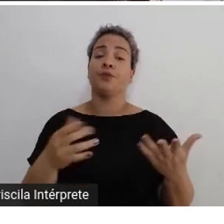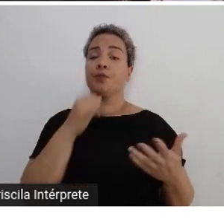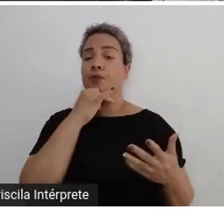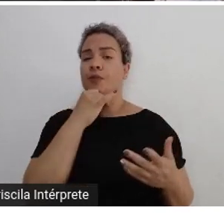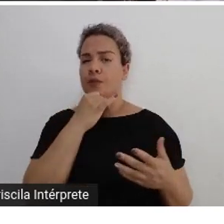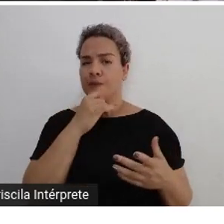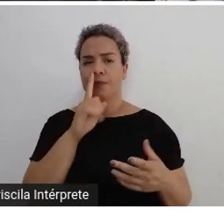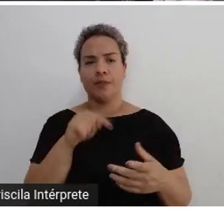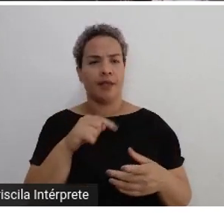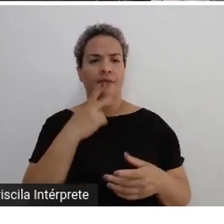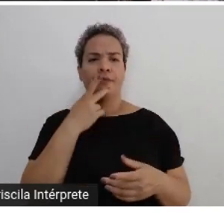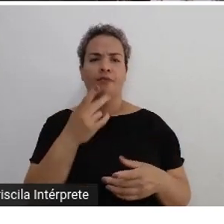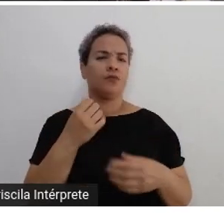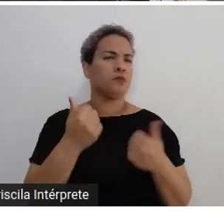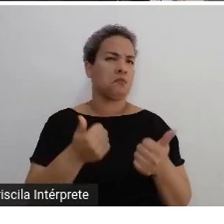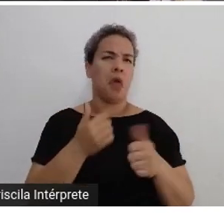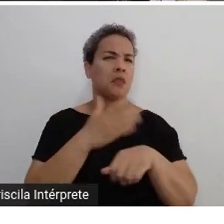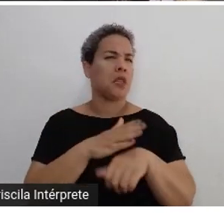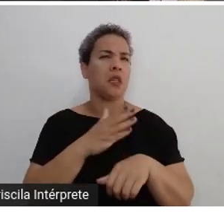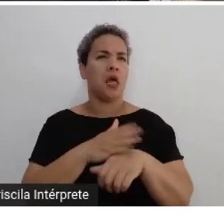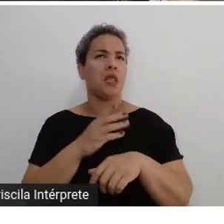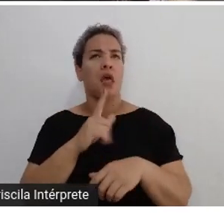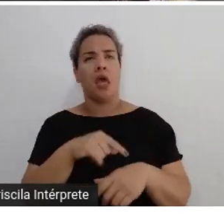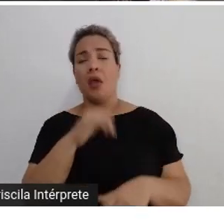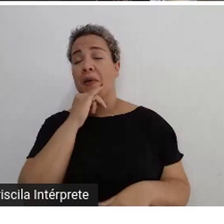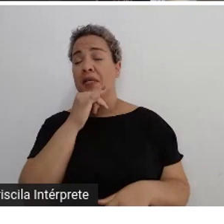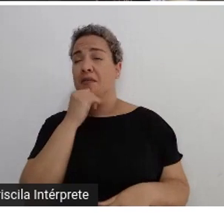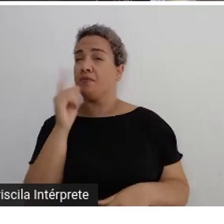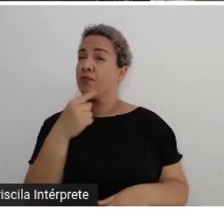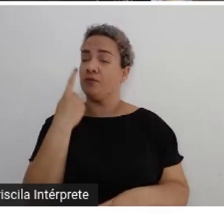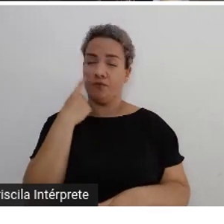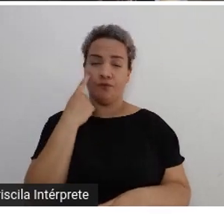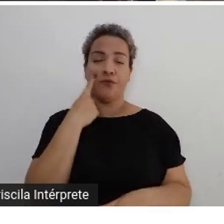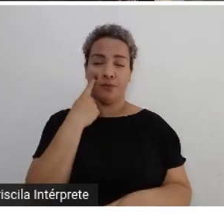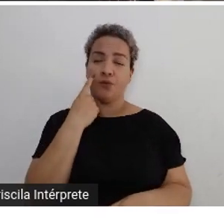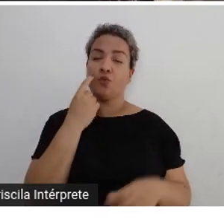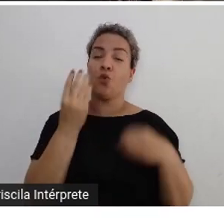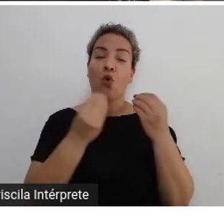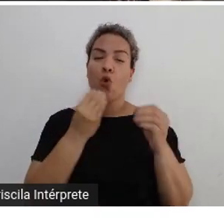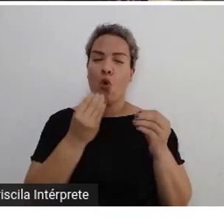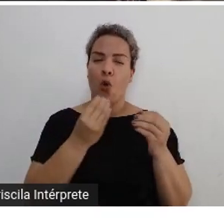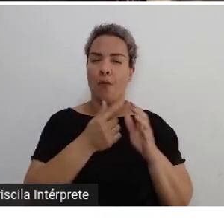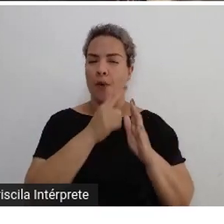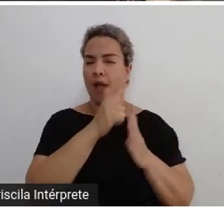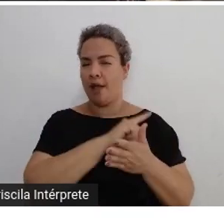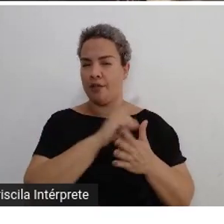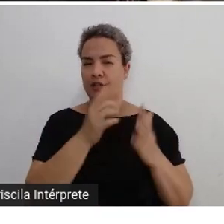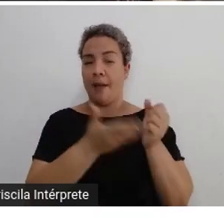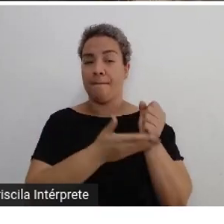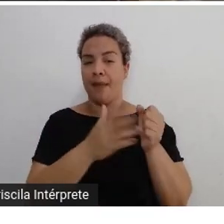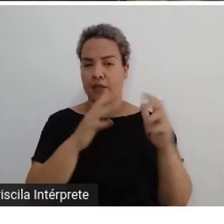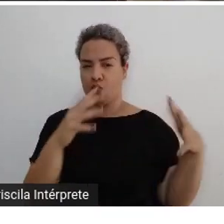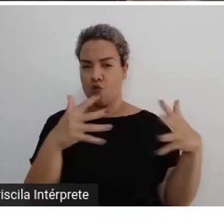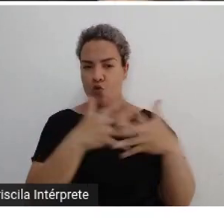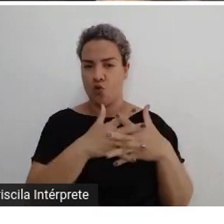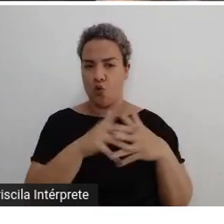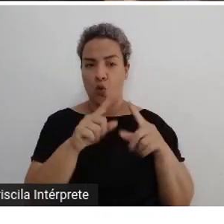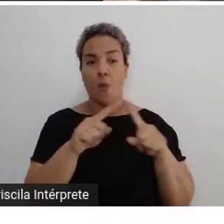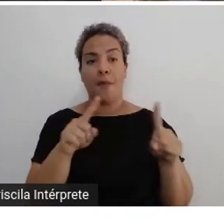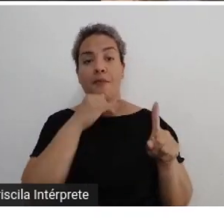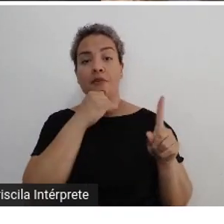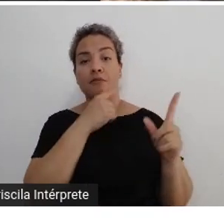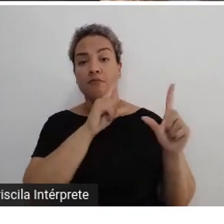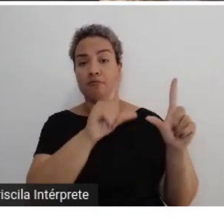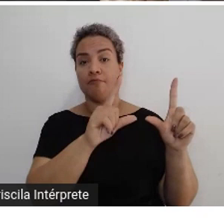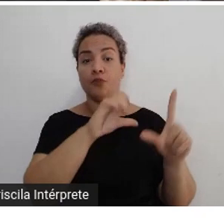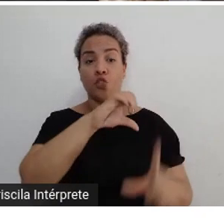pagamento, que estava super bem treinado naquele exemplo que a gente viu lá da matriz de confusão. ele estaria enquadrado aqui, mais ou menos, né?